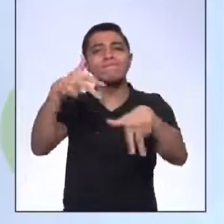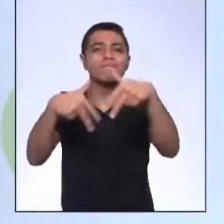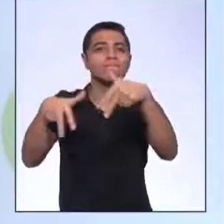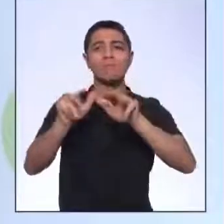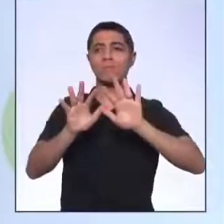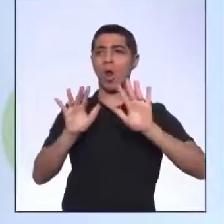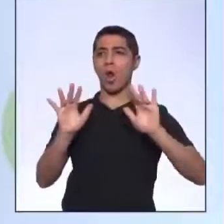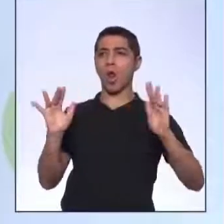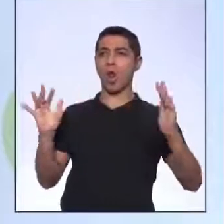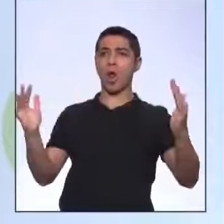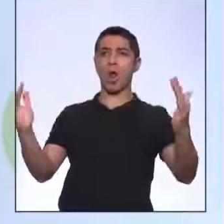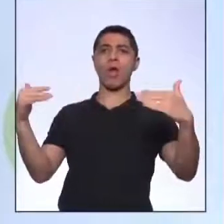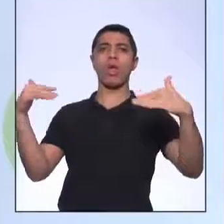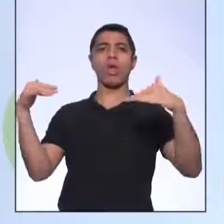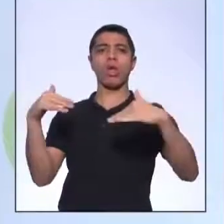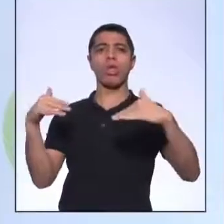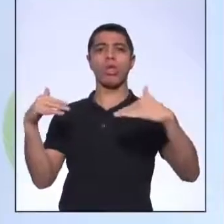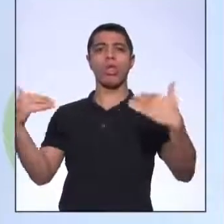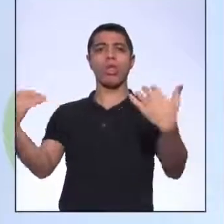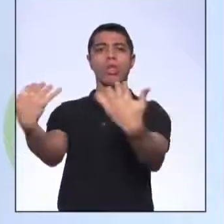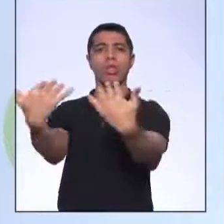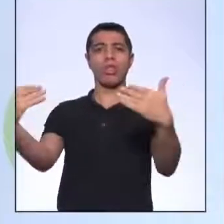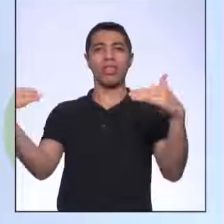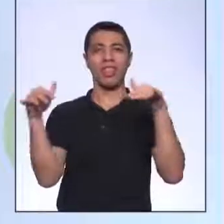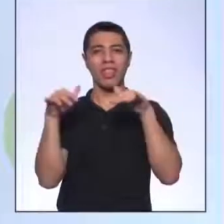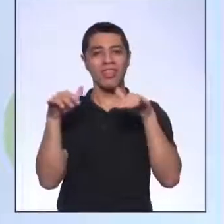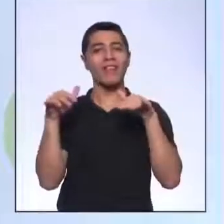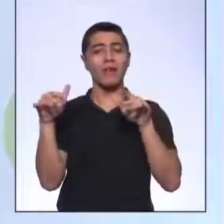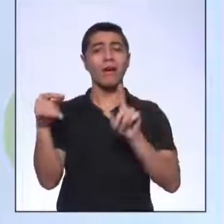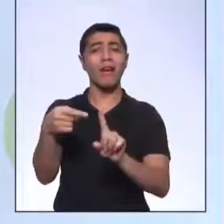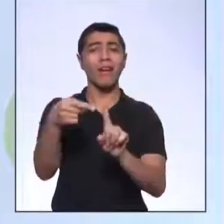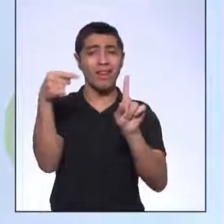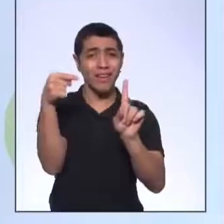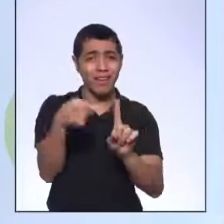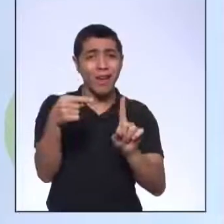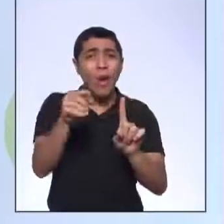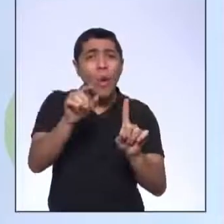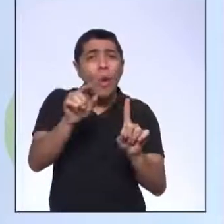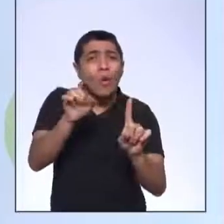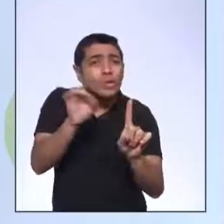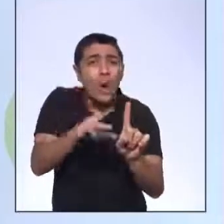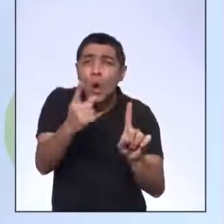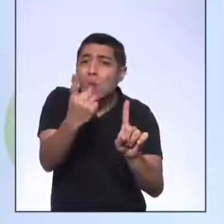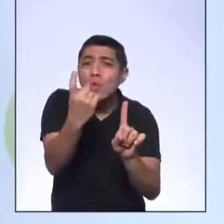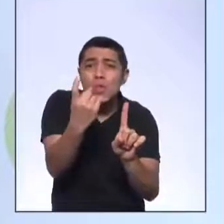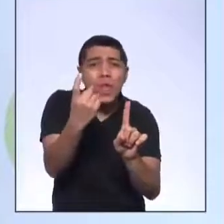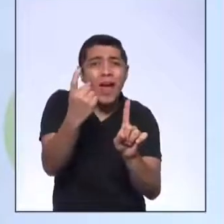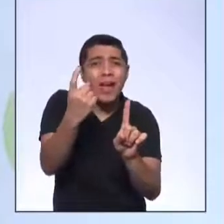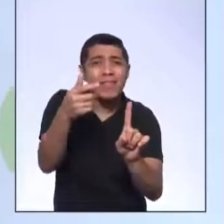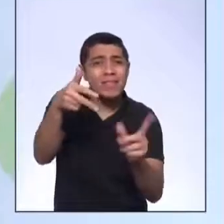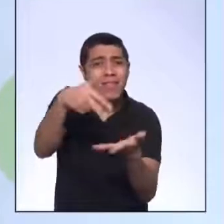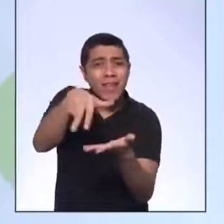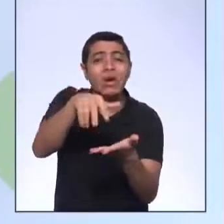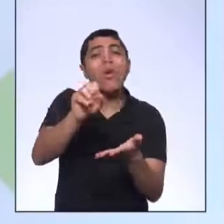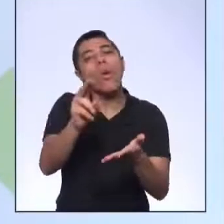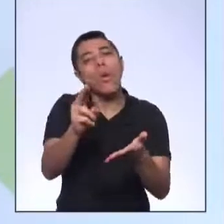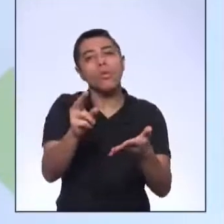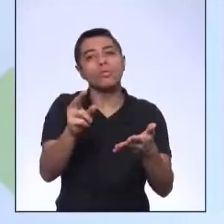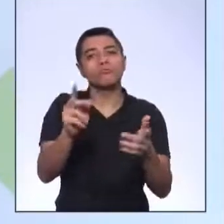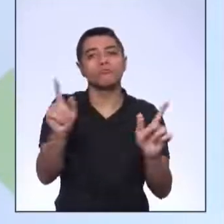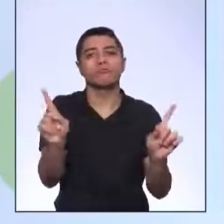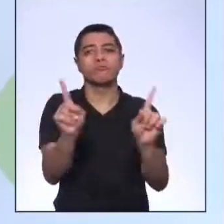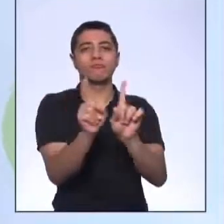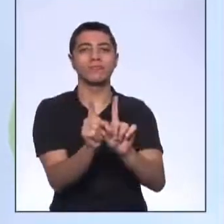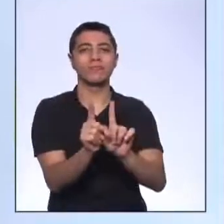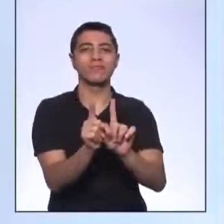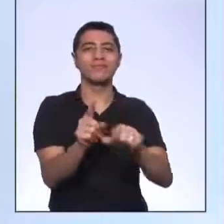a figura Central desse primeiro bailarino ou desse primeiro casal de bailarinos né você tira